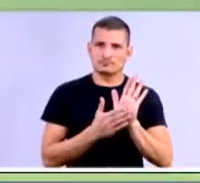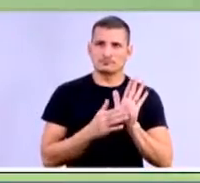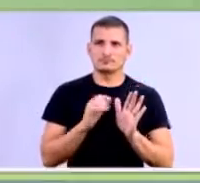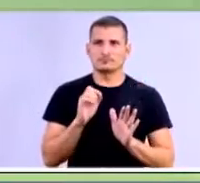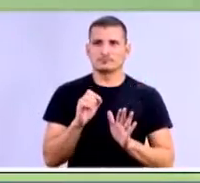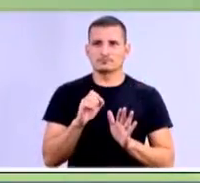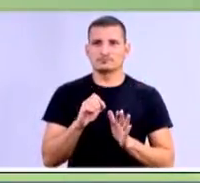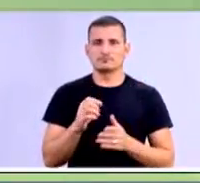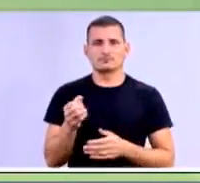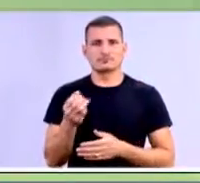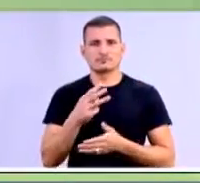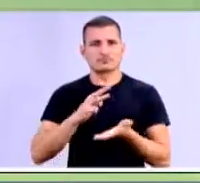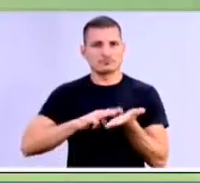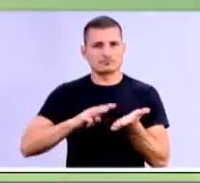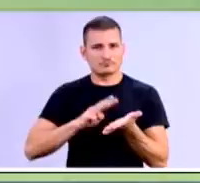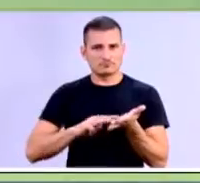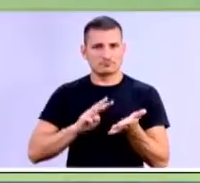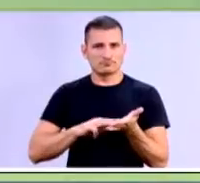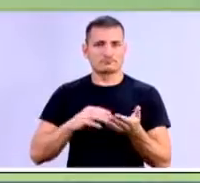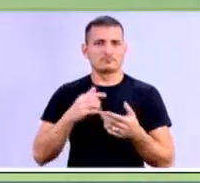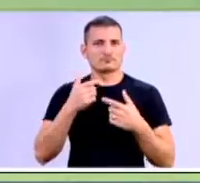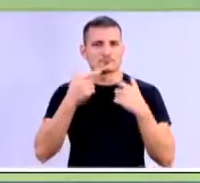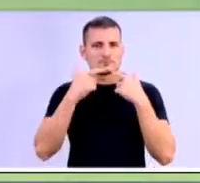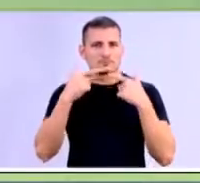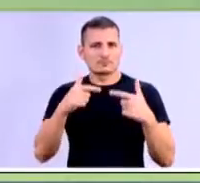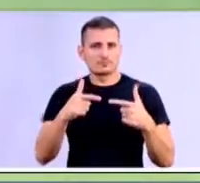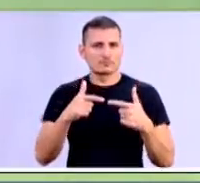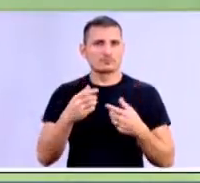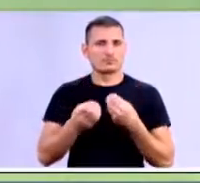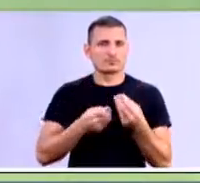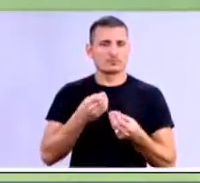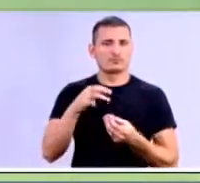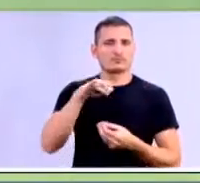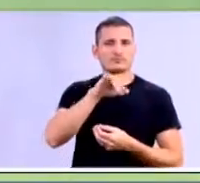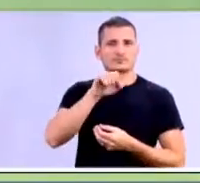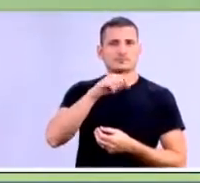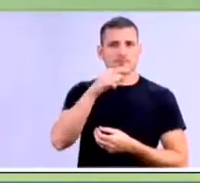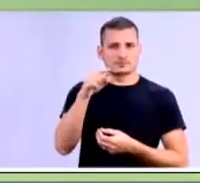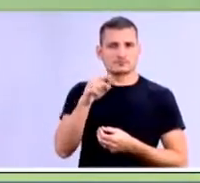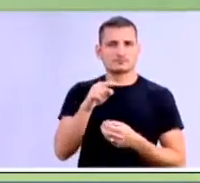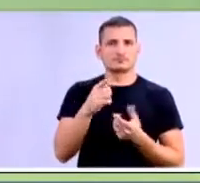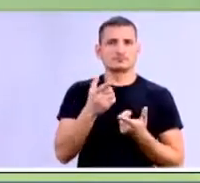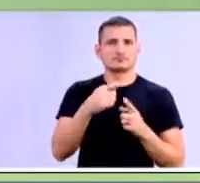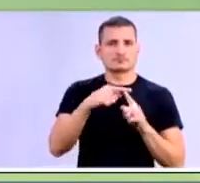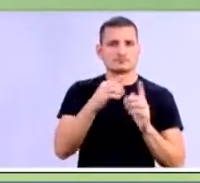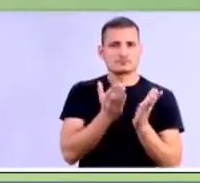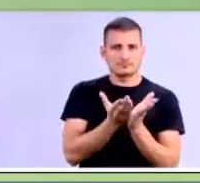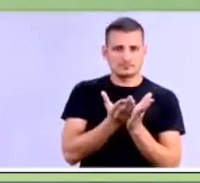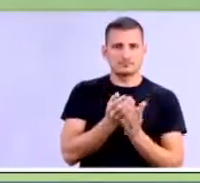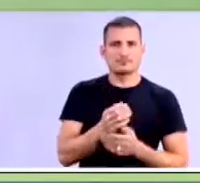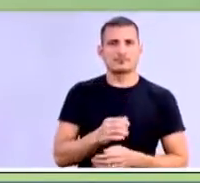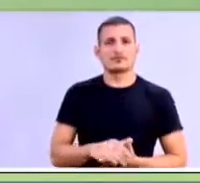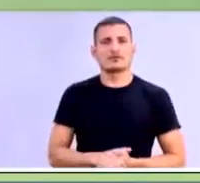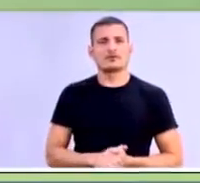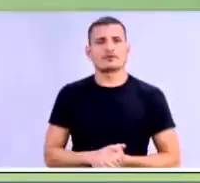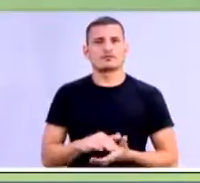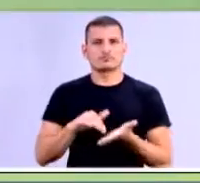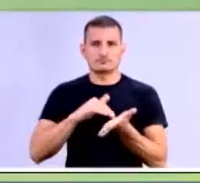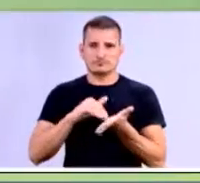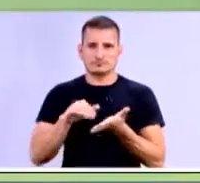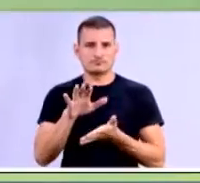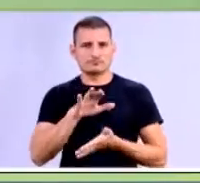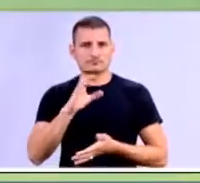métodos, atitudes e linguagens da missão da igreja de levar a palavra a cada pessoa. O secretário-geral da CNBB,